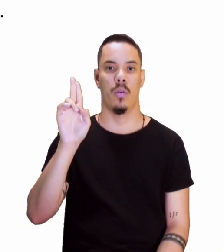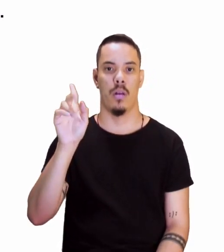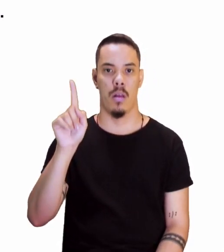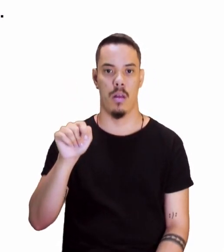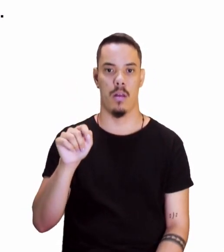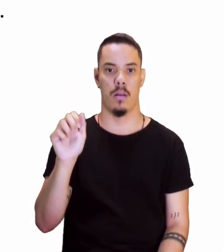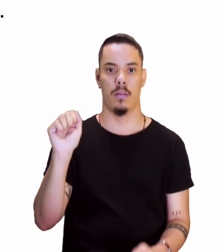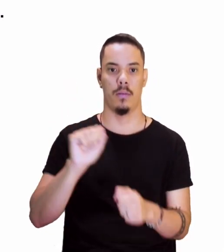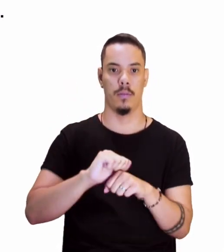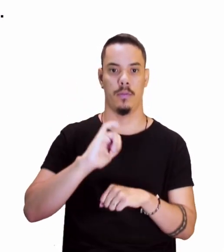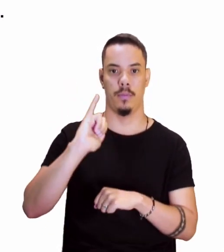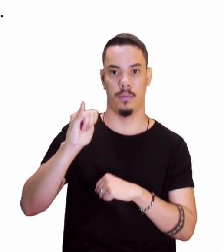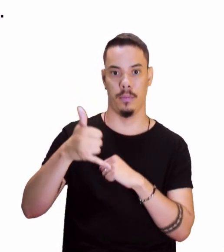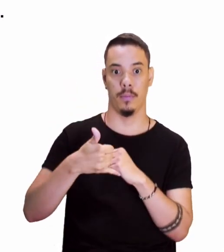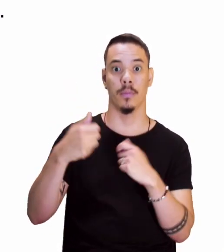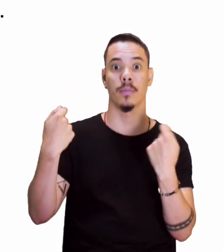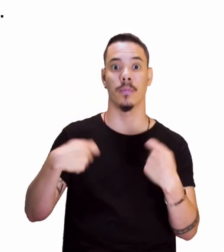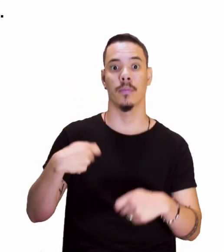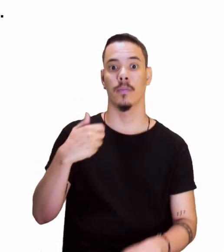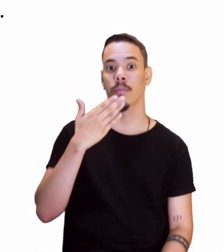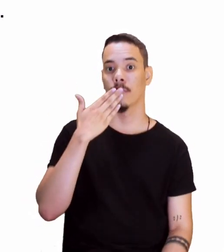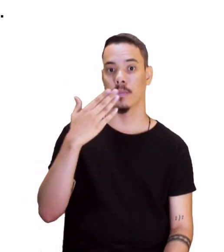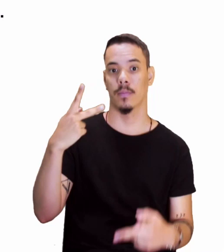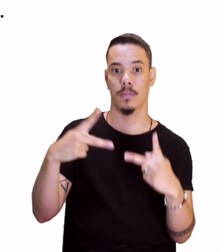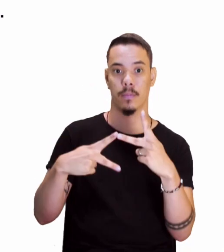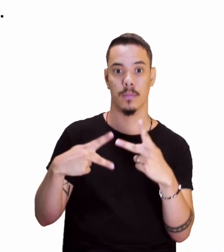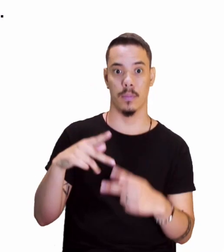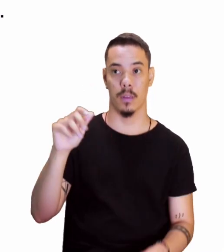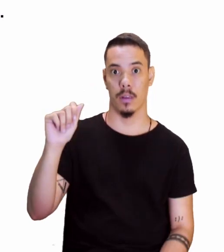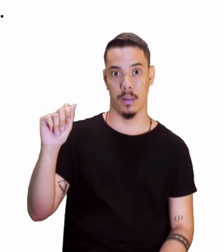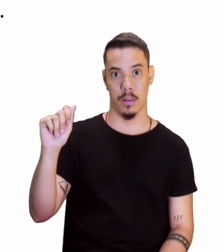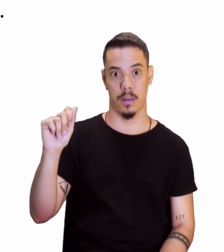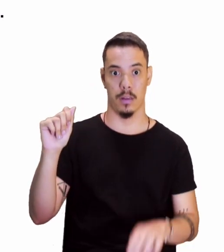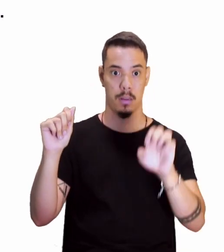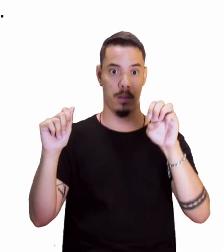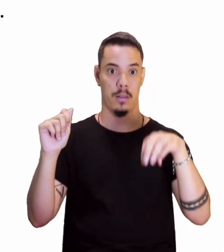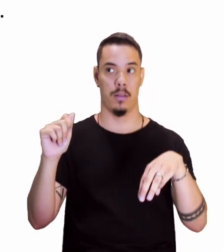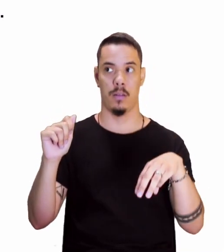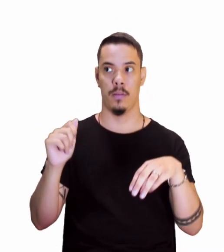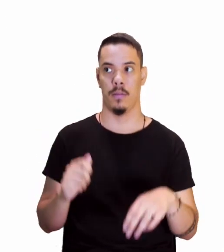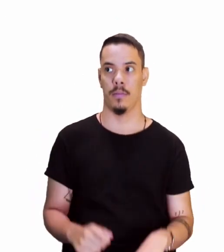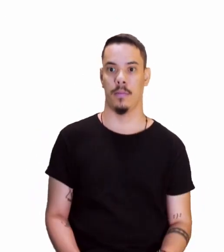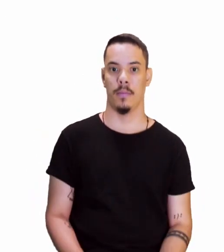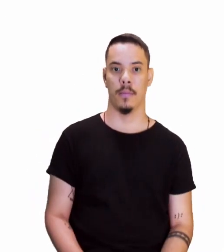regência nominal. Pede a preposição a.